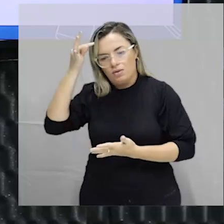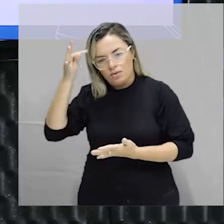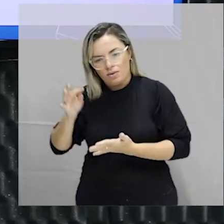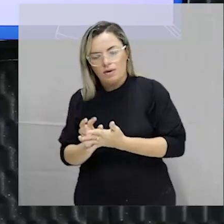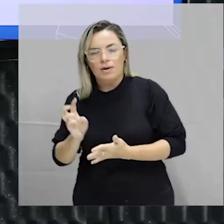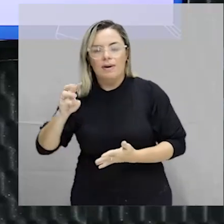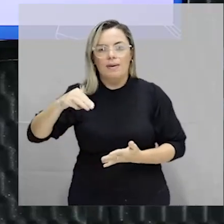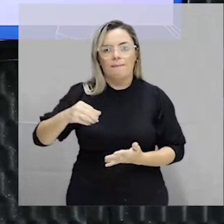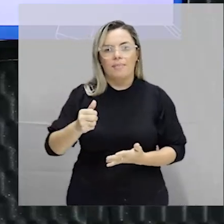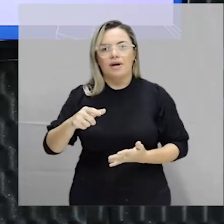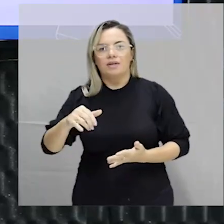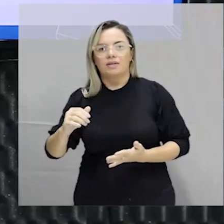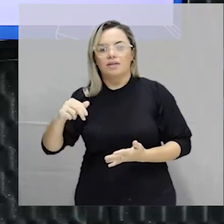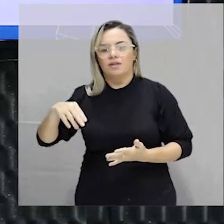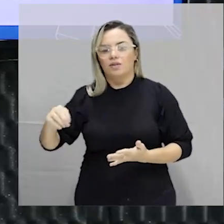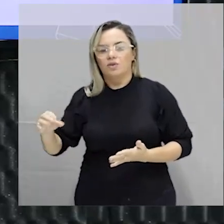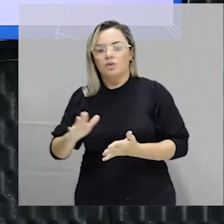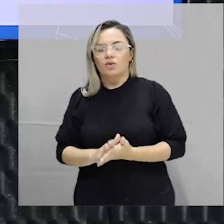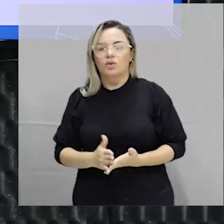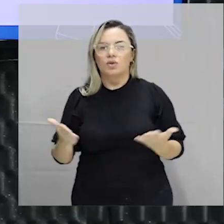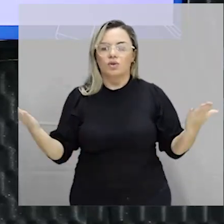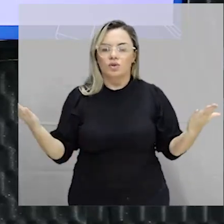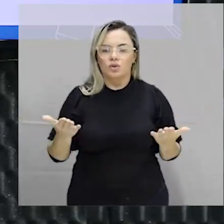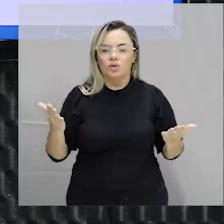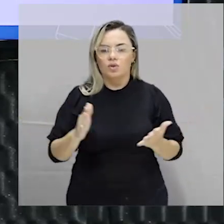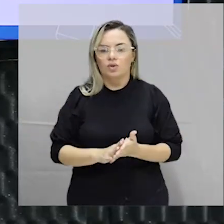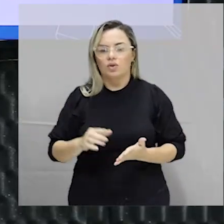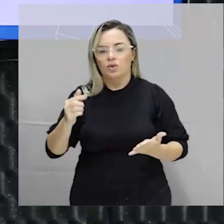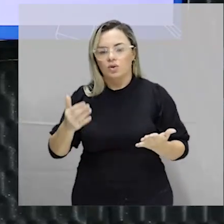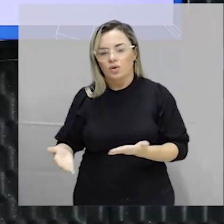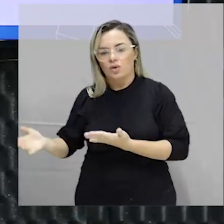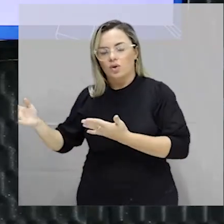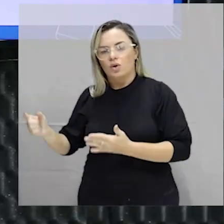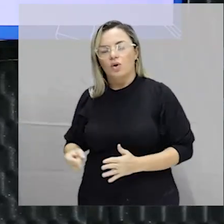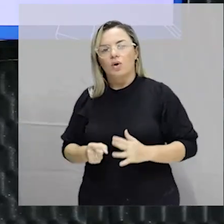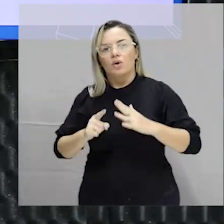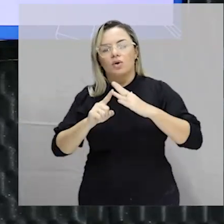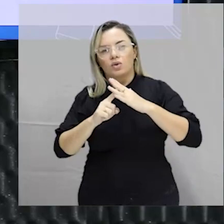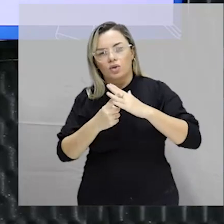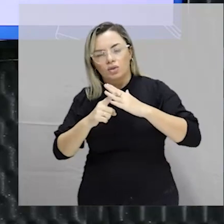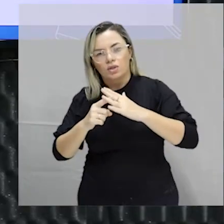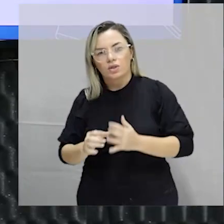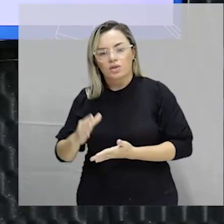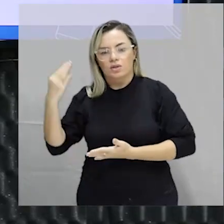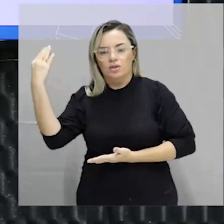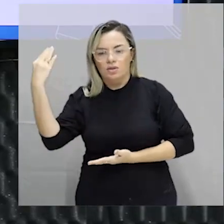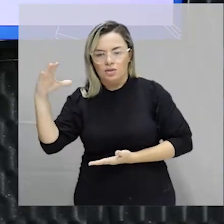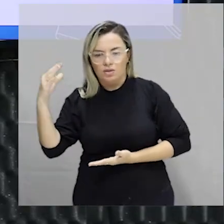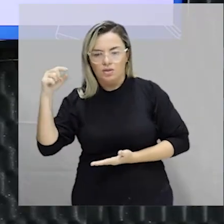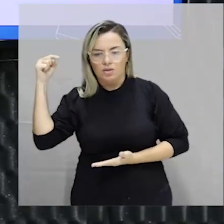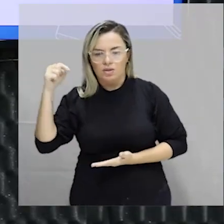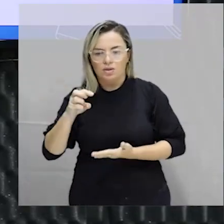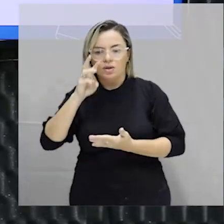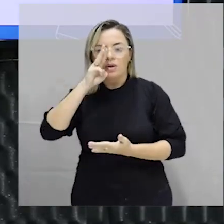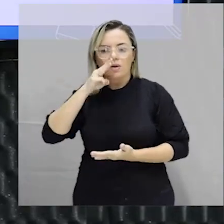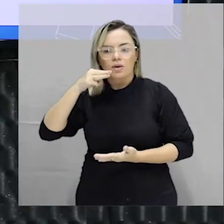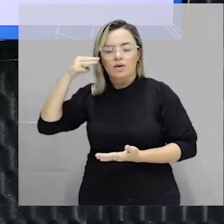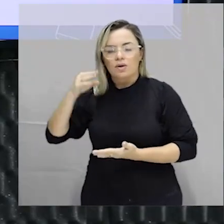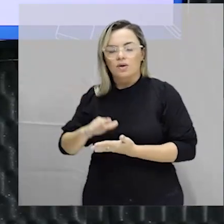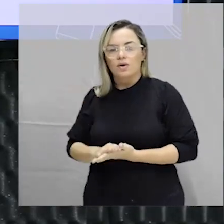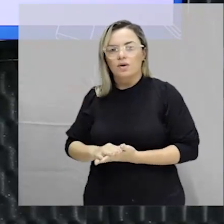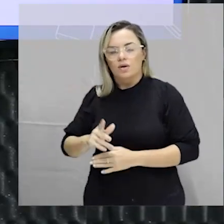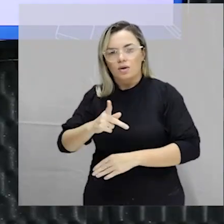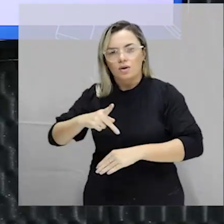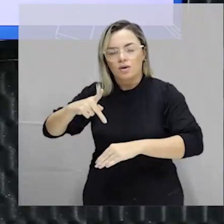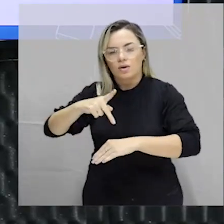marxiana, que compôs o que chamamos hoje de socialismo científico. Marx estabeleceu-se na Inglaterra em 1849.